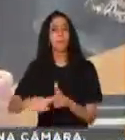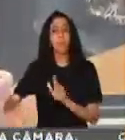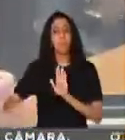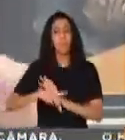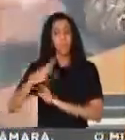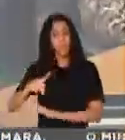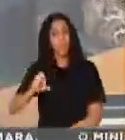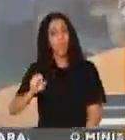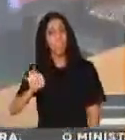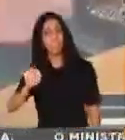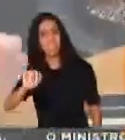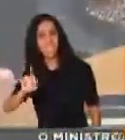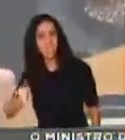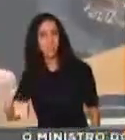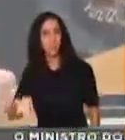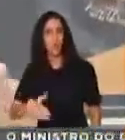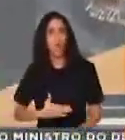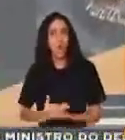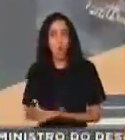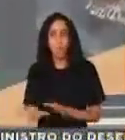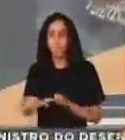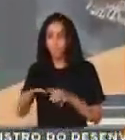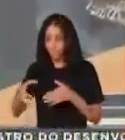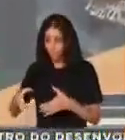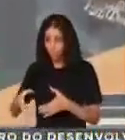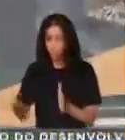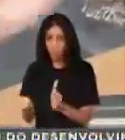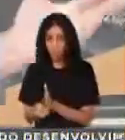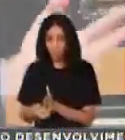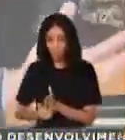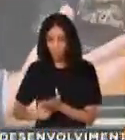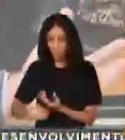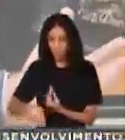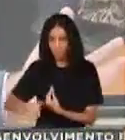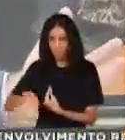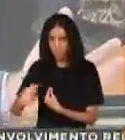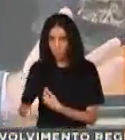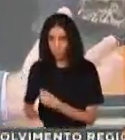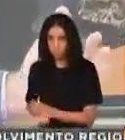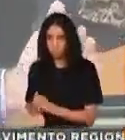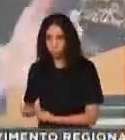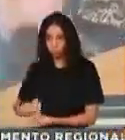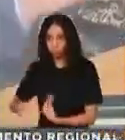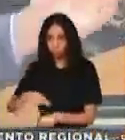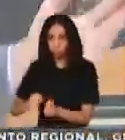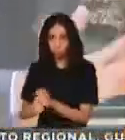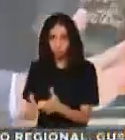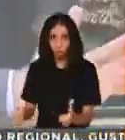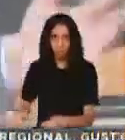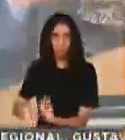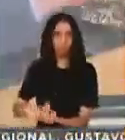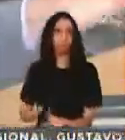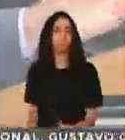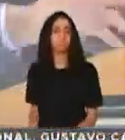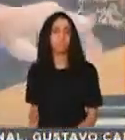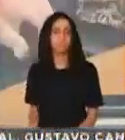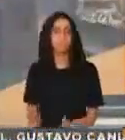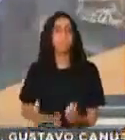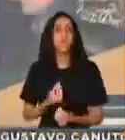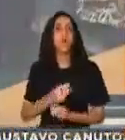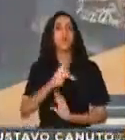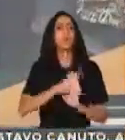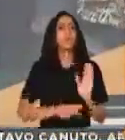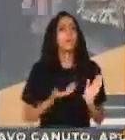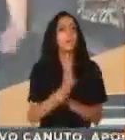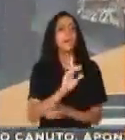poder, se organiza como máfia. Como é que você vota um projeto que tem o objetivo de enfrentar crime organizado